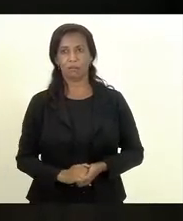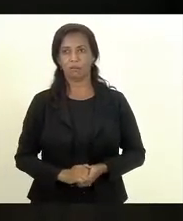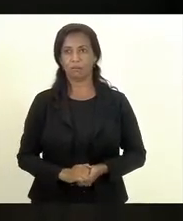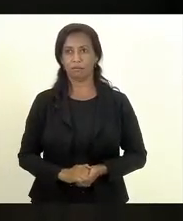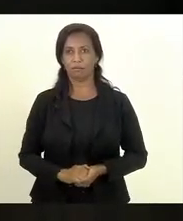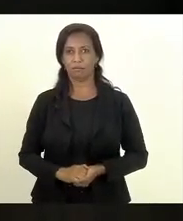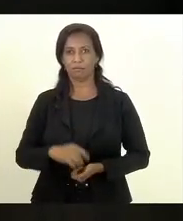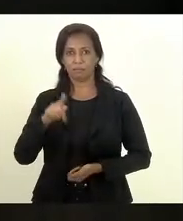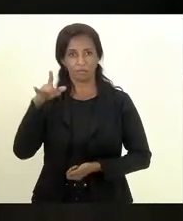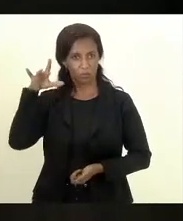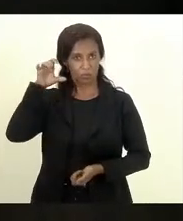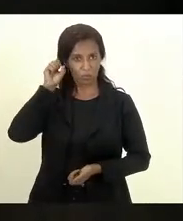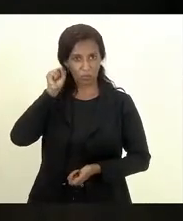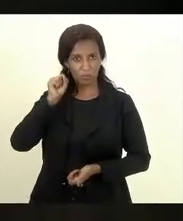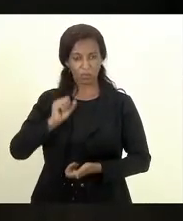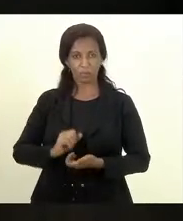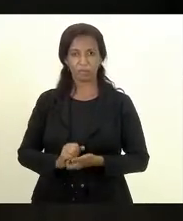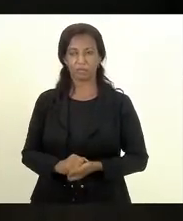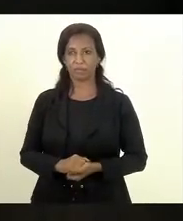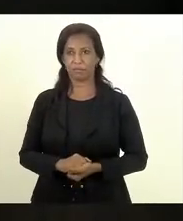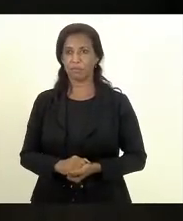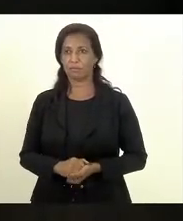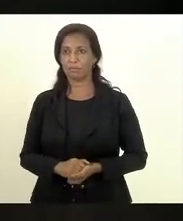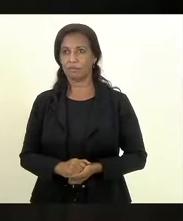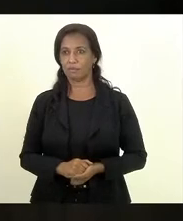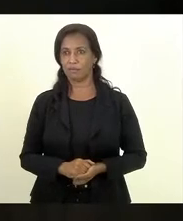Está ouvindo, Chico?